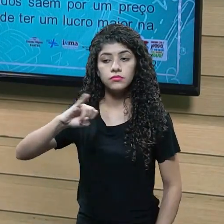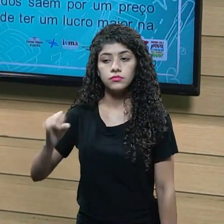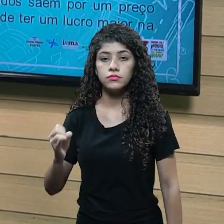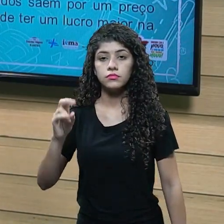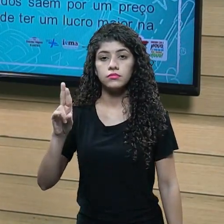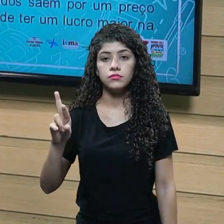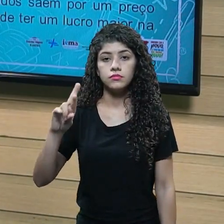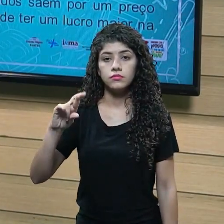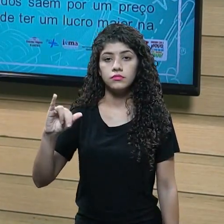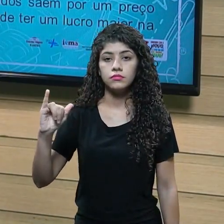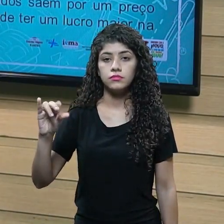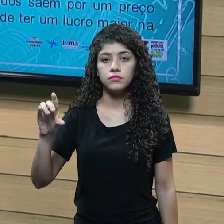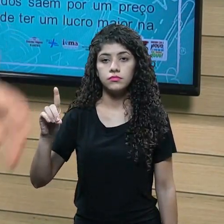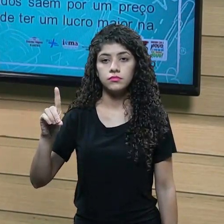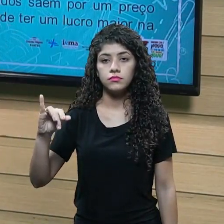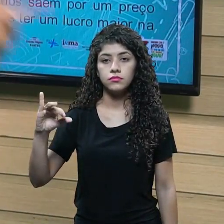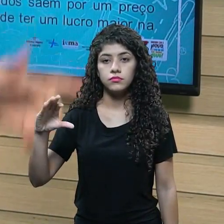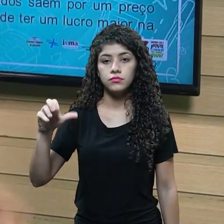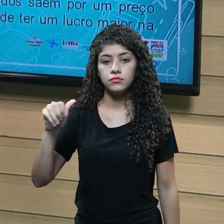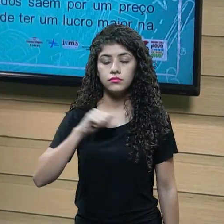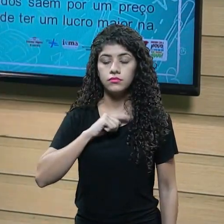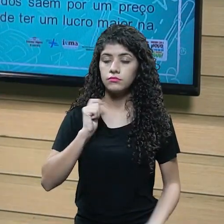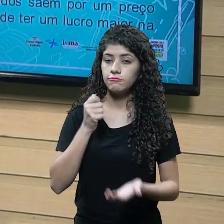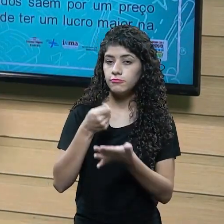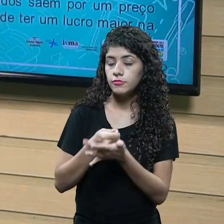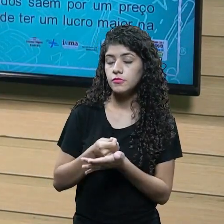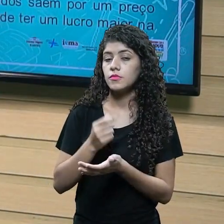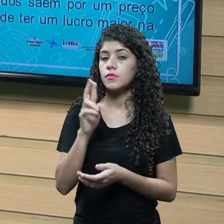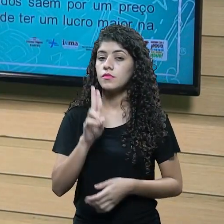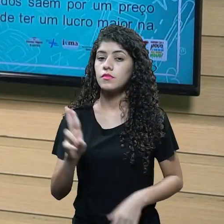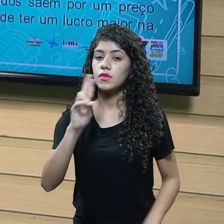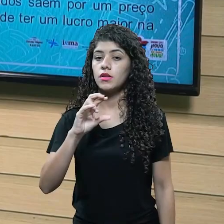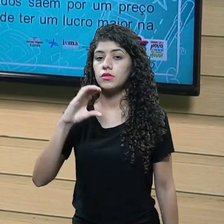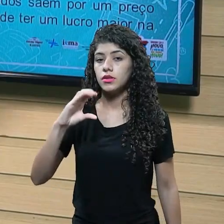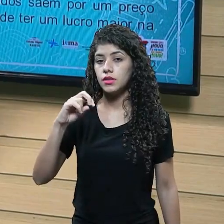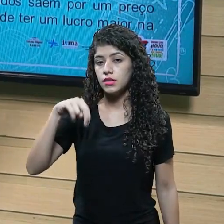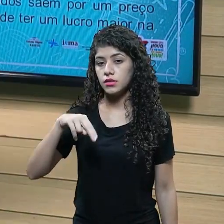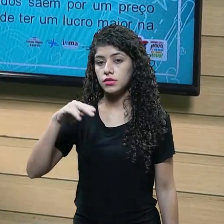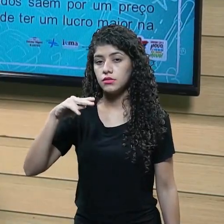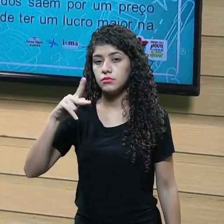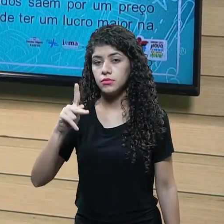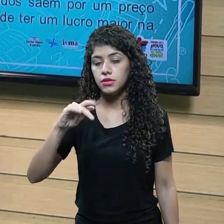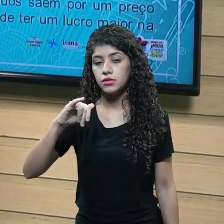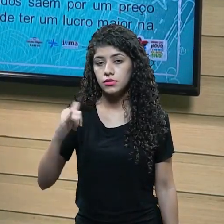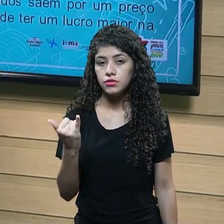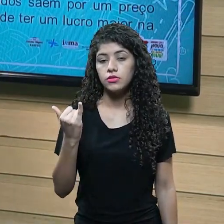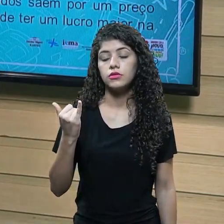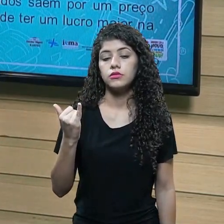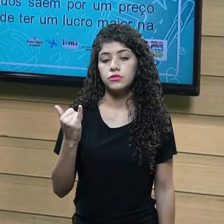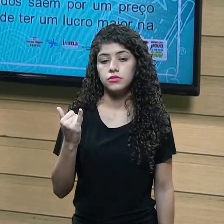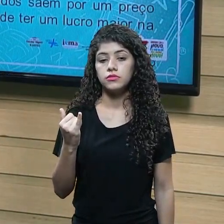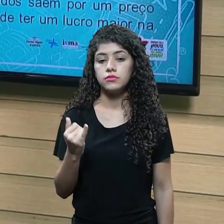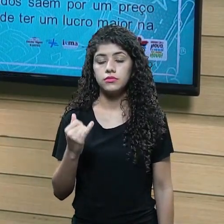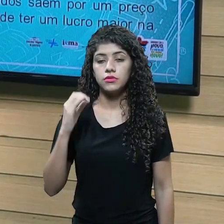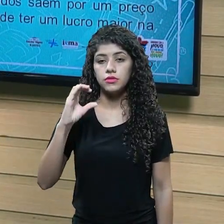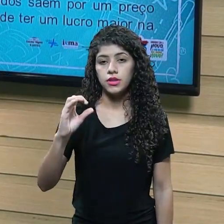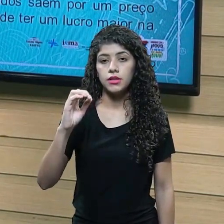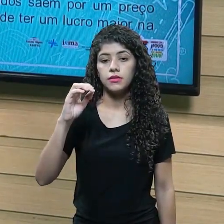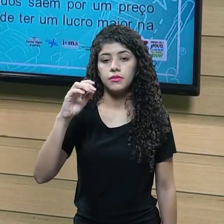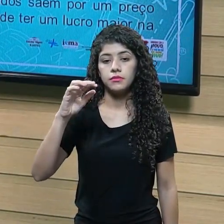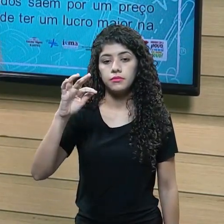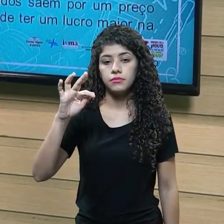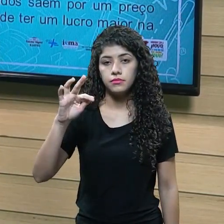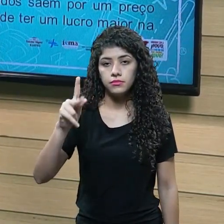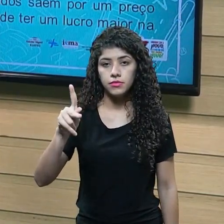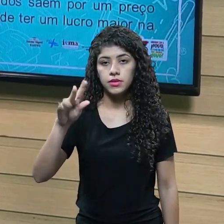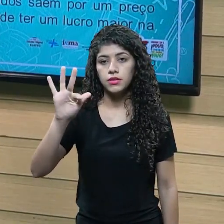que eu apresento o CNPJ, faz compra através do CNPJ, que é o Cadastro Nacional de Pessoa Jurídica, o CPF, Cadastro de